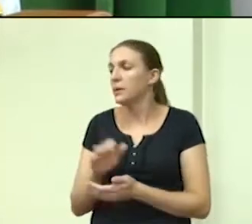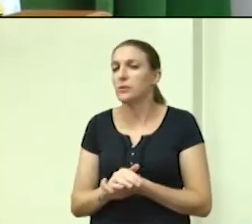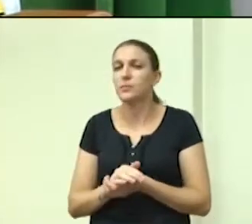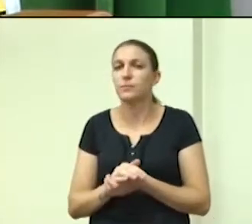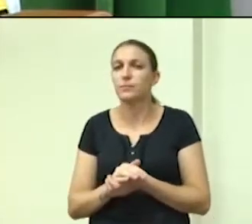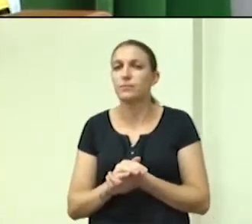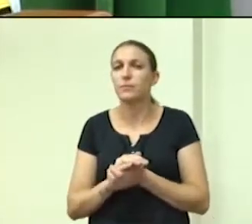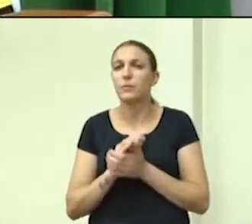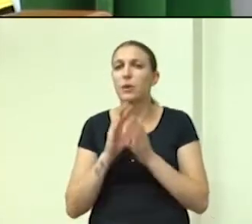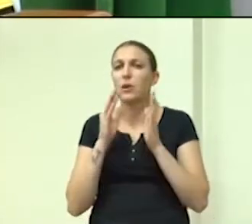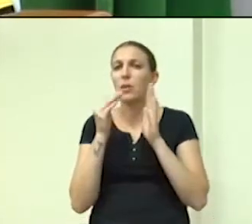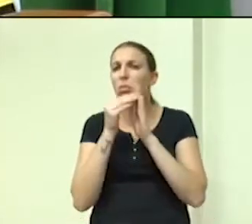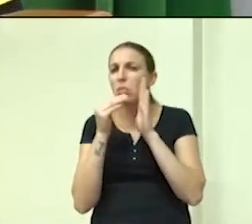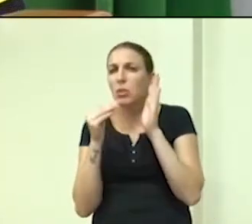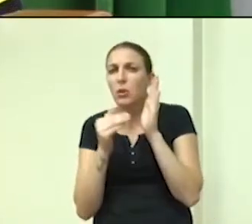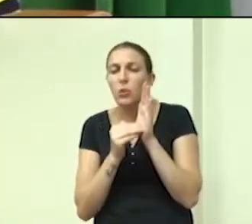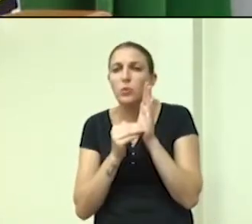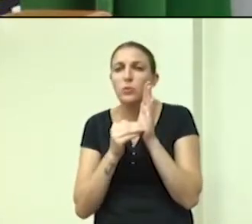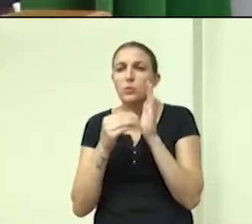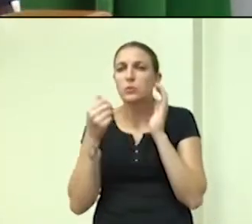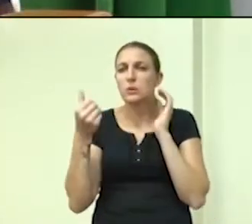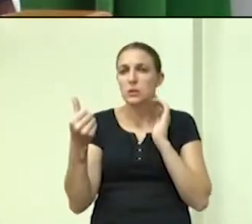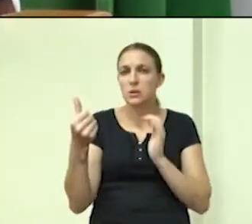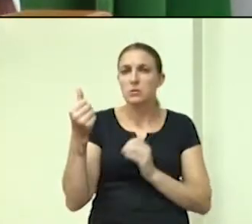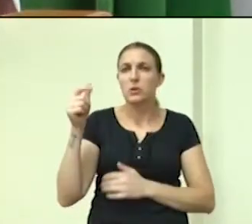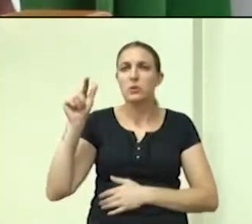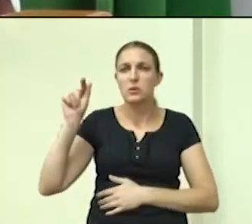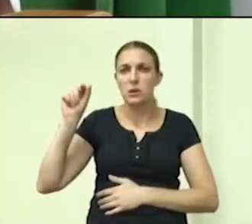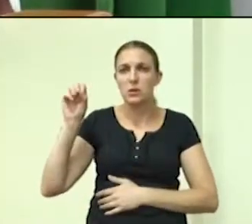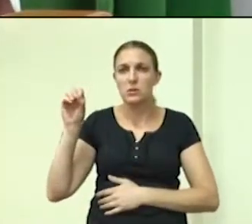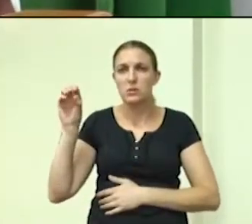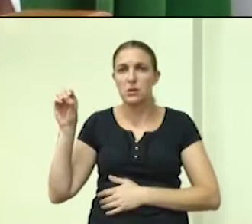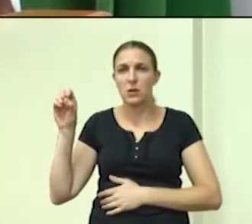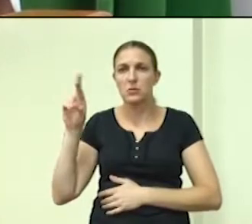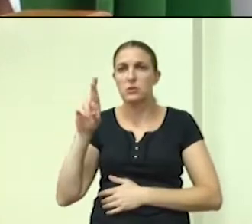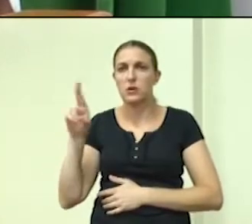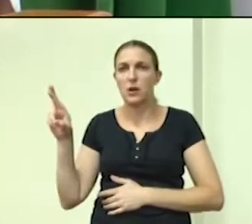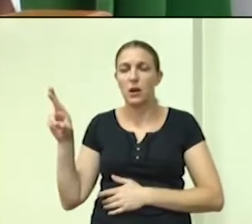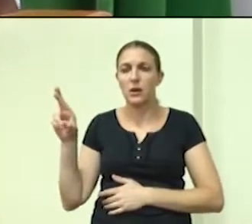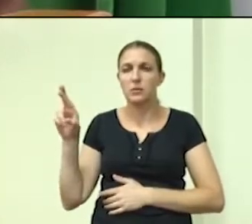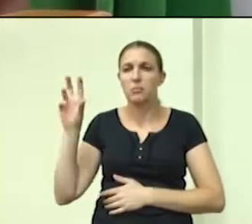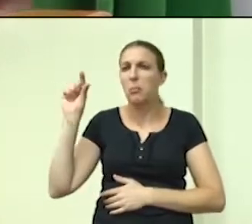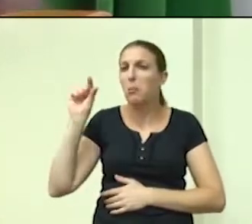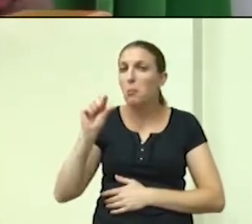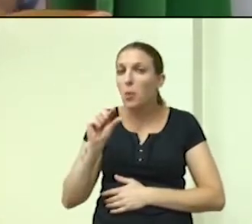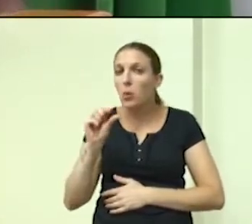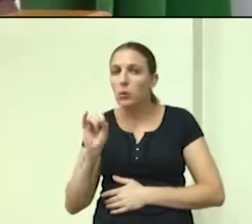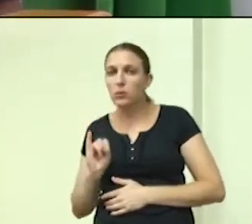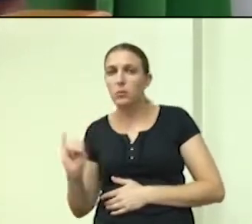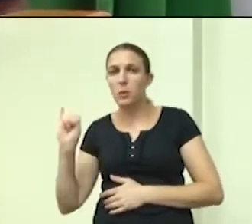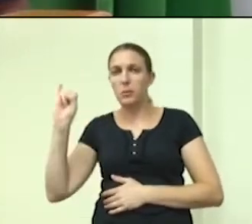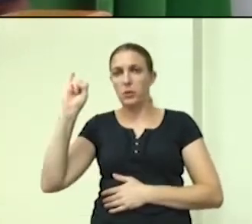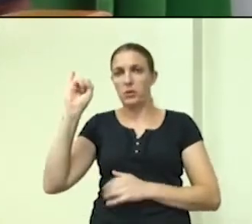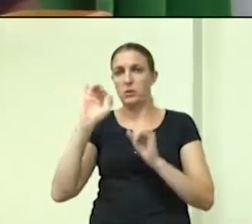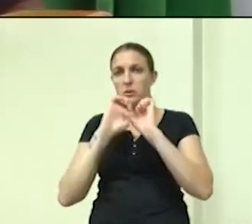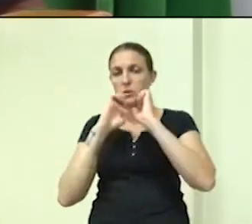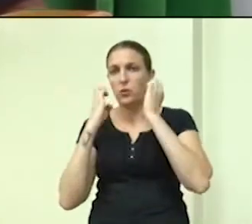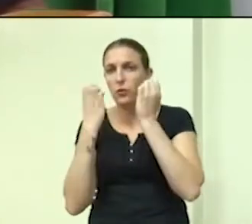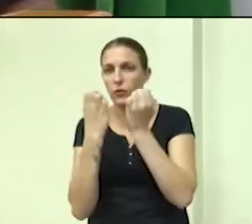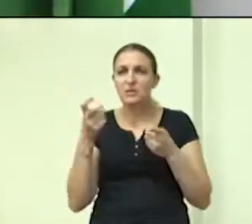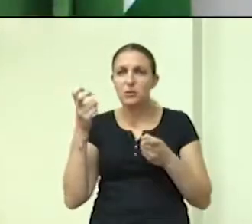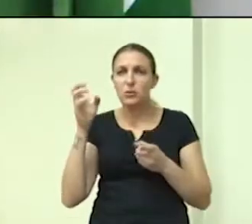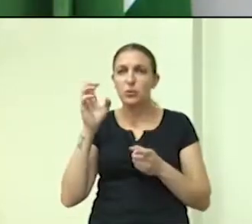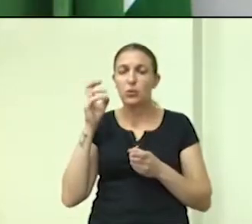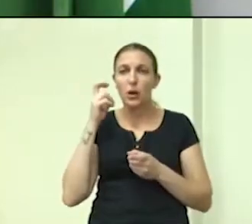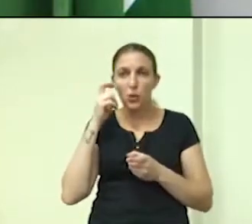R$ 6.750. É um valor baixo para a importância do evento, para a etnia afro, tanto quanto a visibilidade que isso aí vai trazer para a